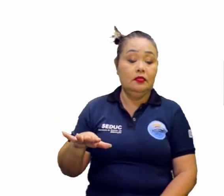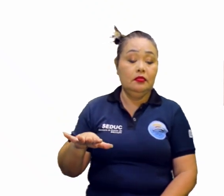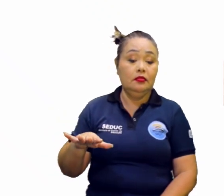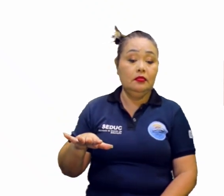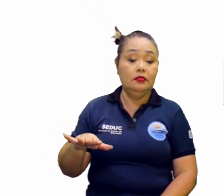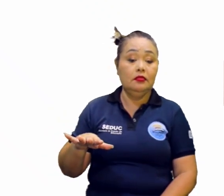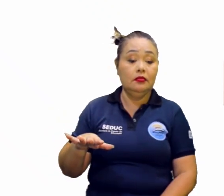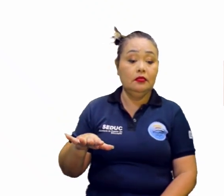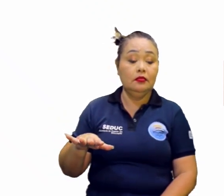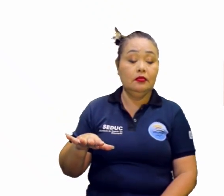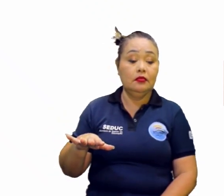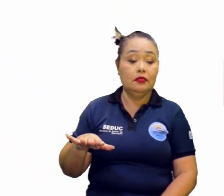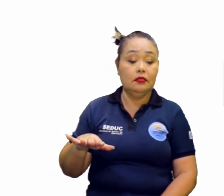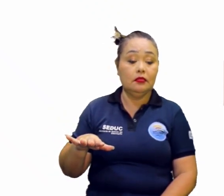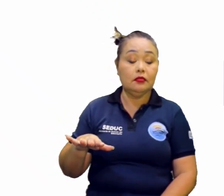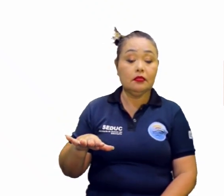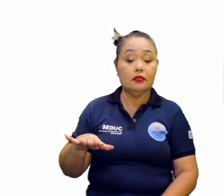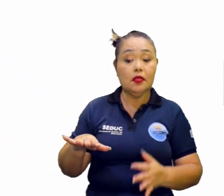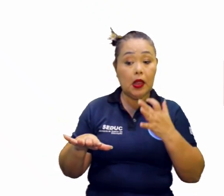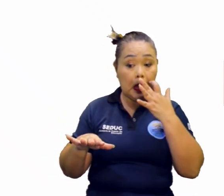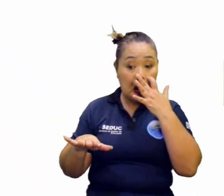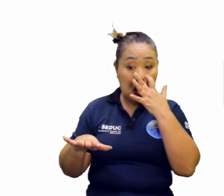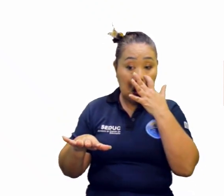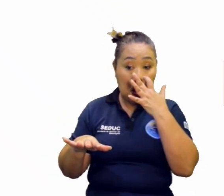existem, enfim,